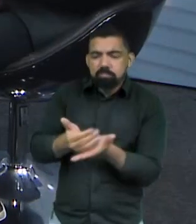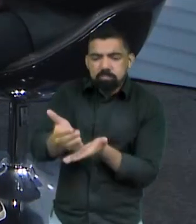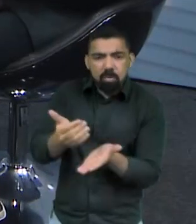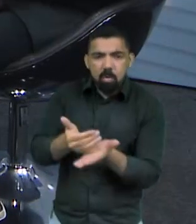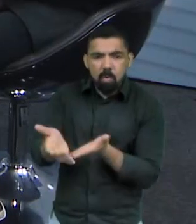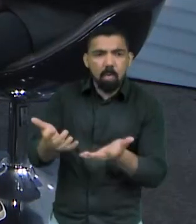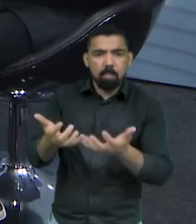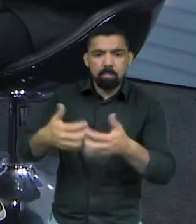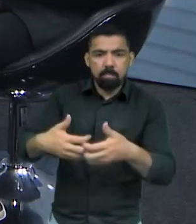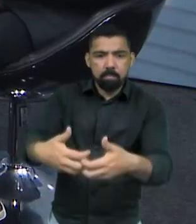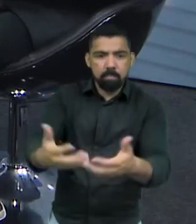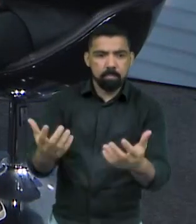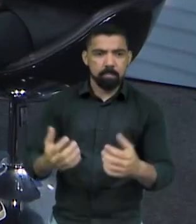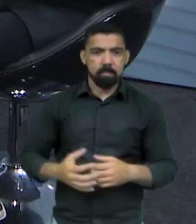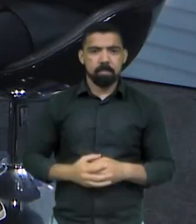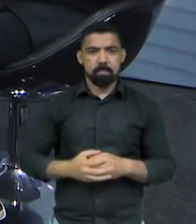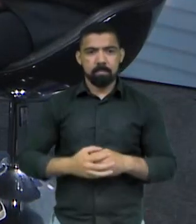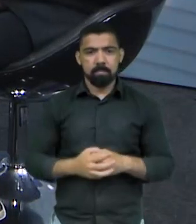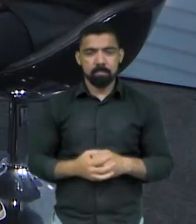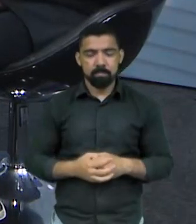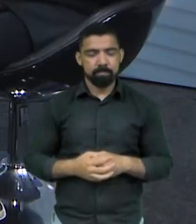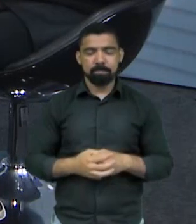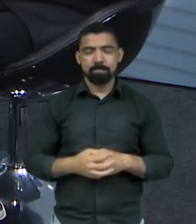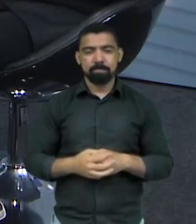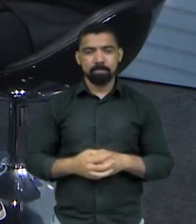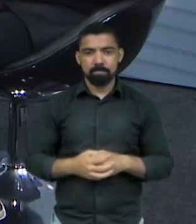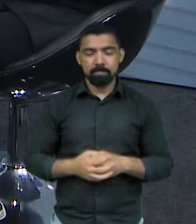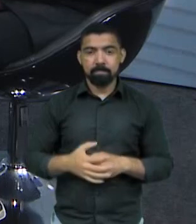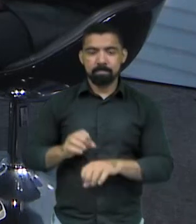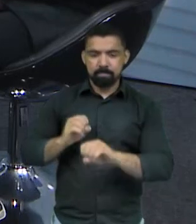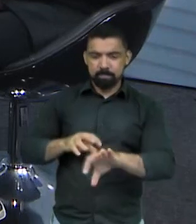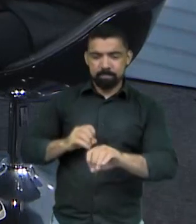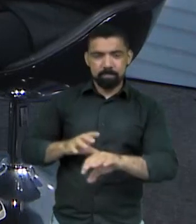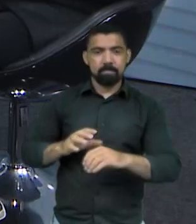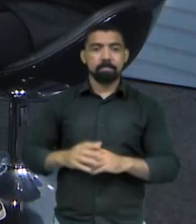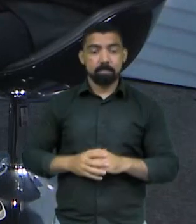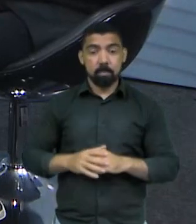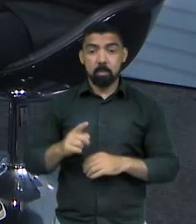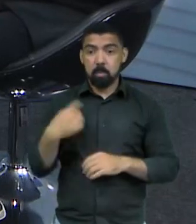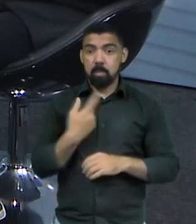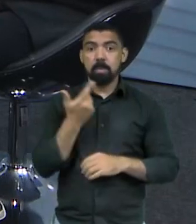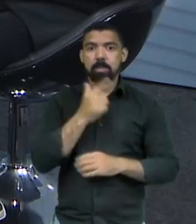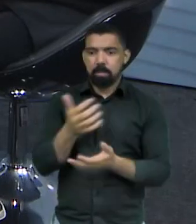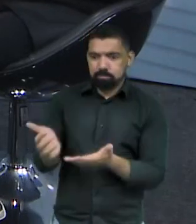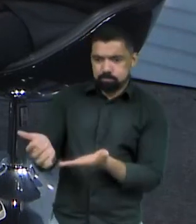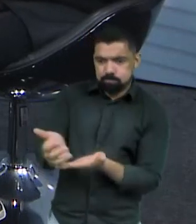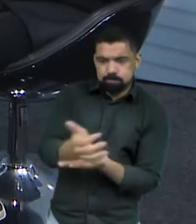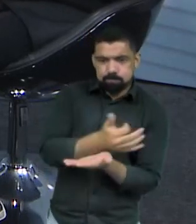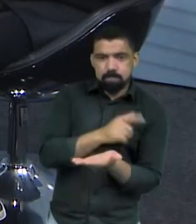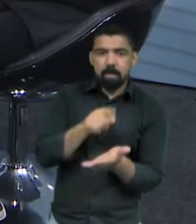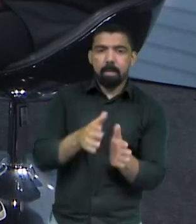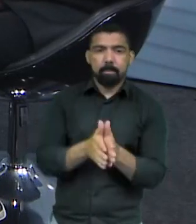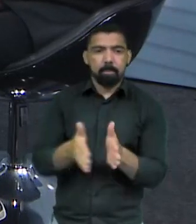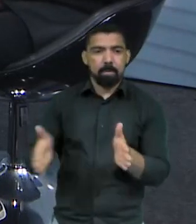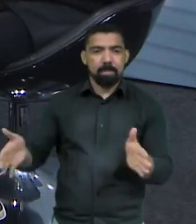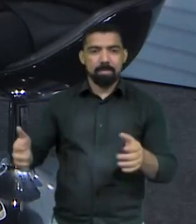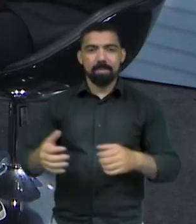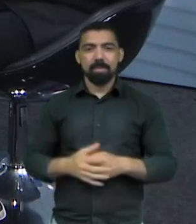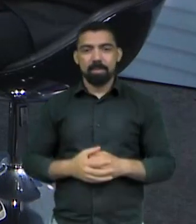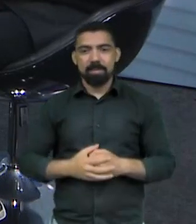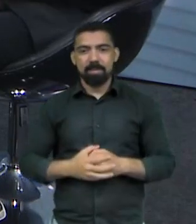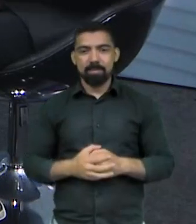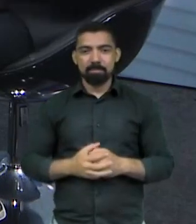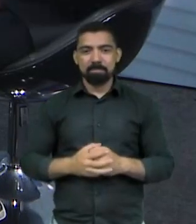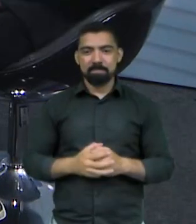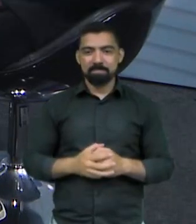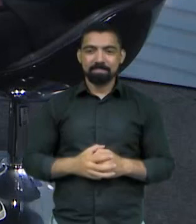eu vejo assim. É inovação? A educação, a gente está começando a colher, porque inovação é processo, é tempo. Né?